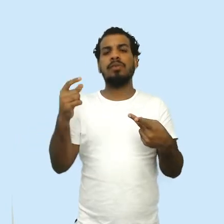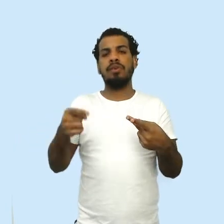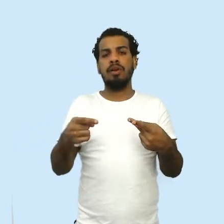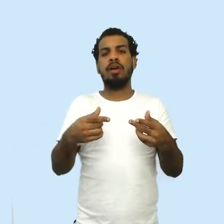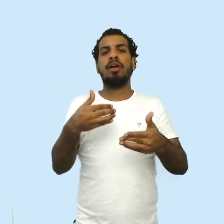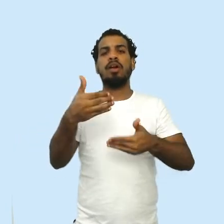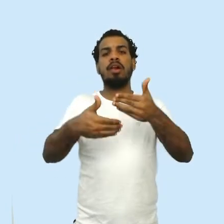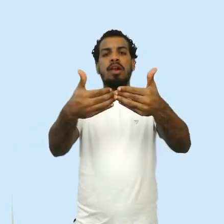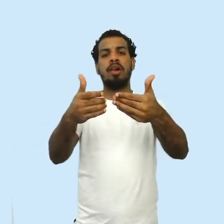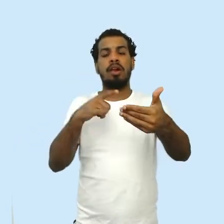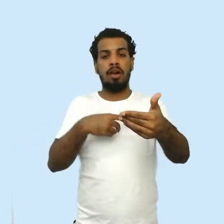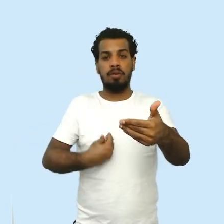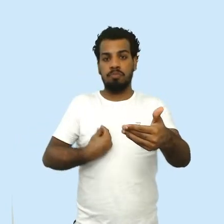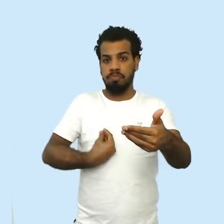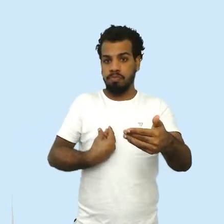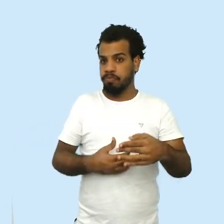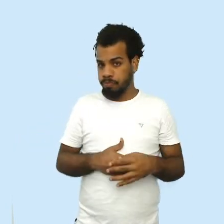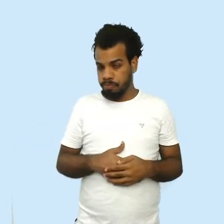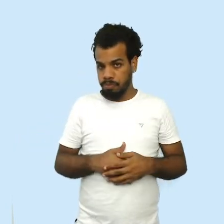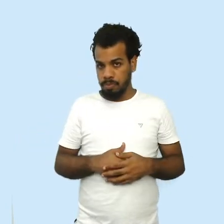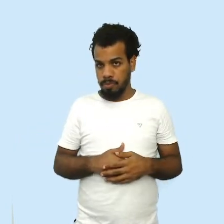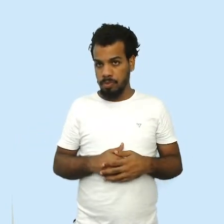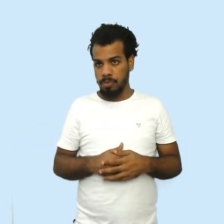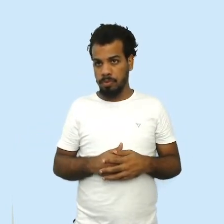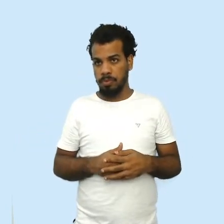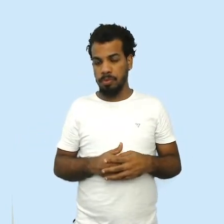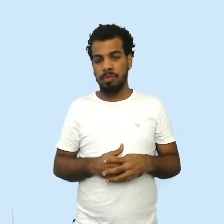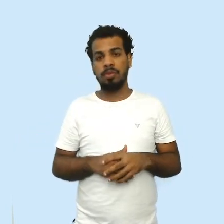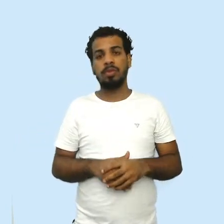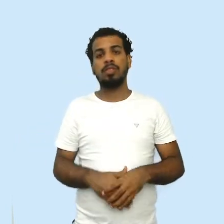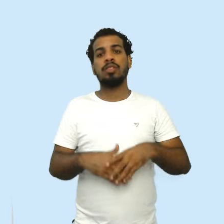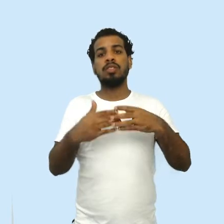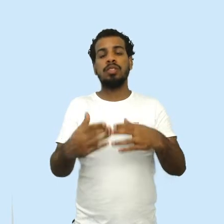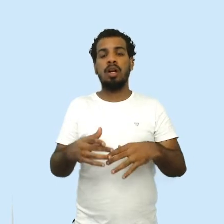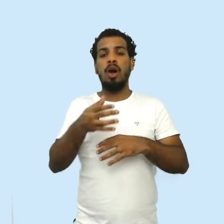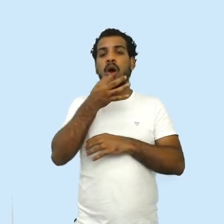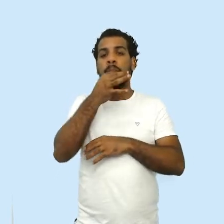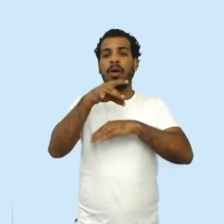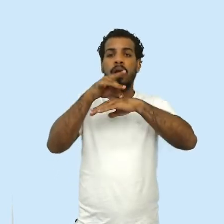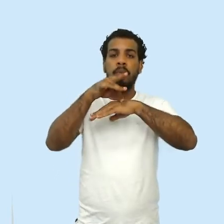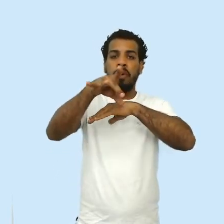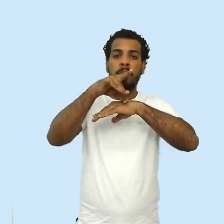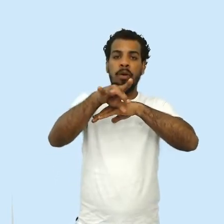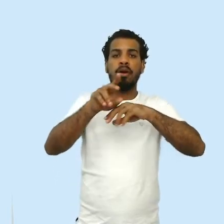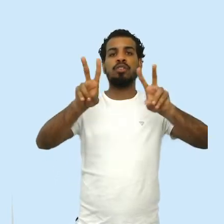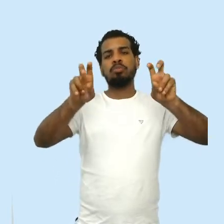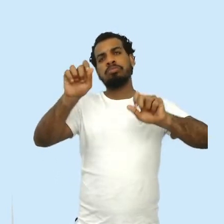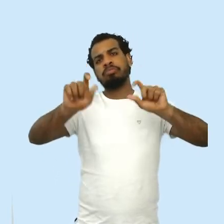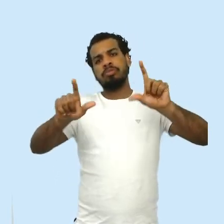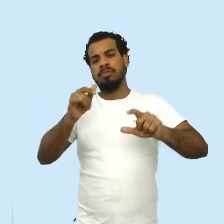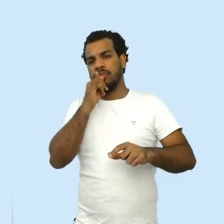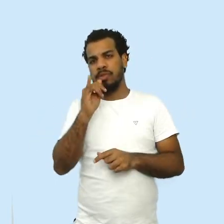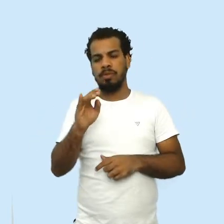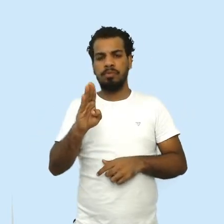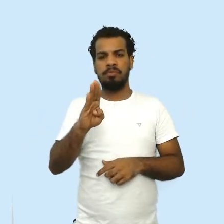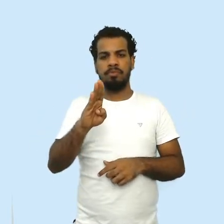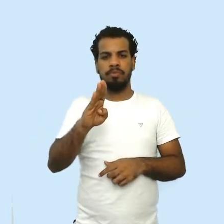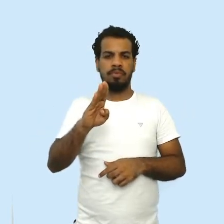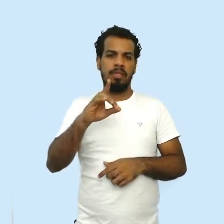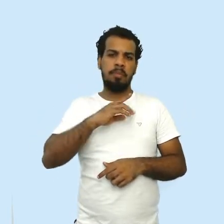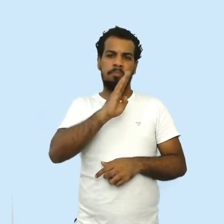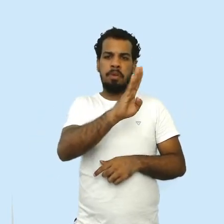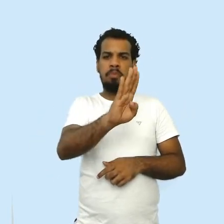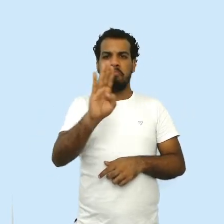que são estabelecidos ali. Então você acaba emitindo opinião sobre um programa de TV, o Big Brother, por exemplo, né?